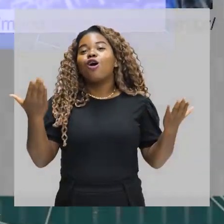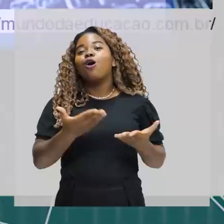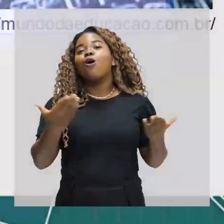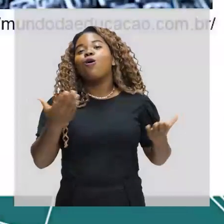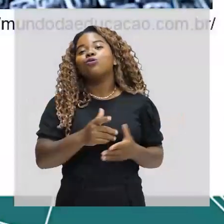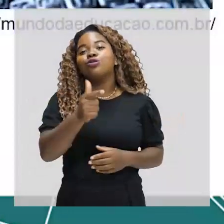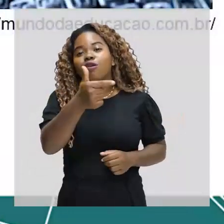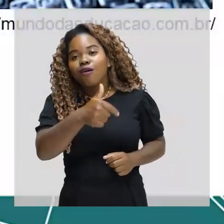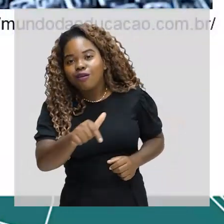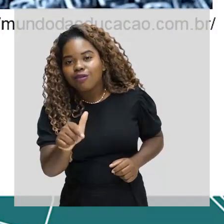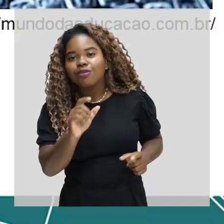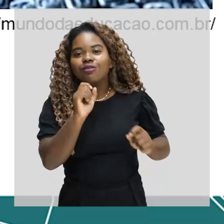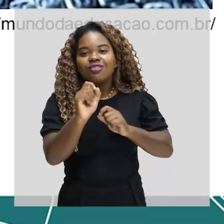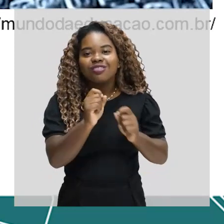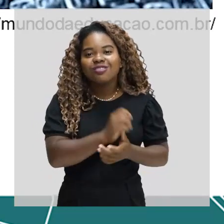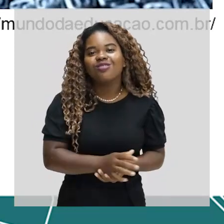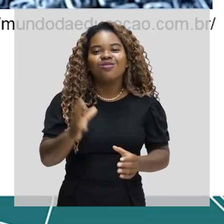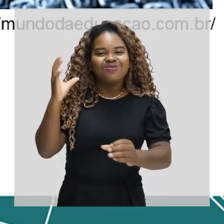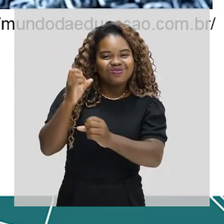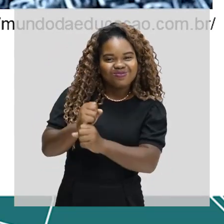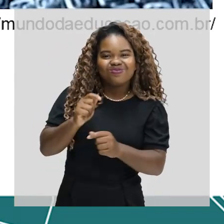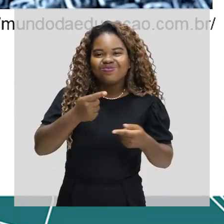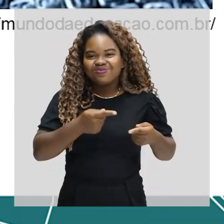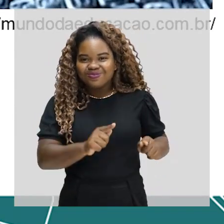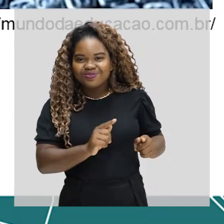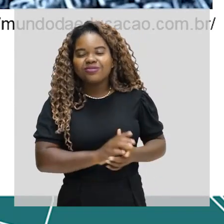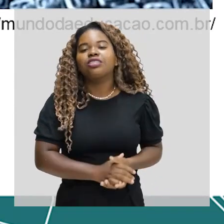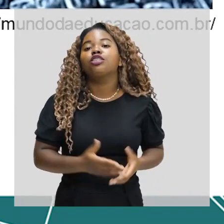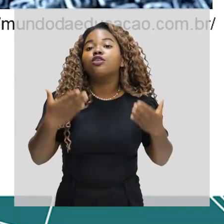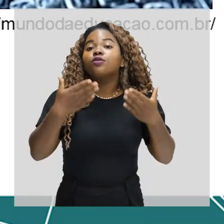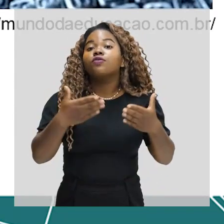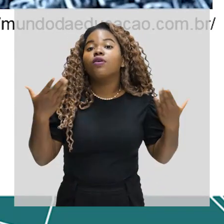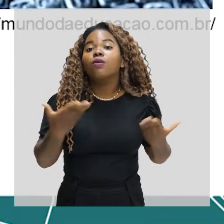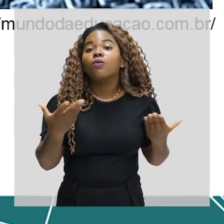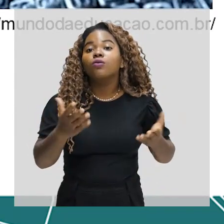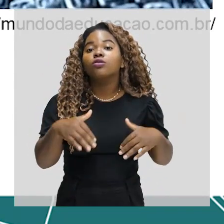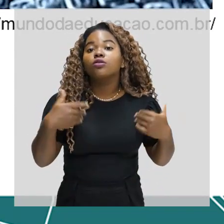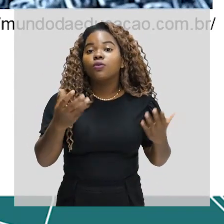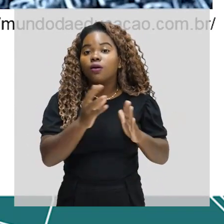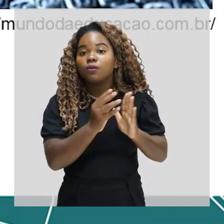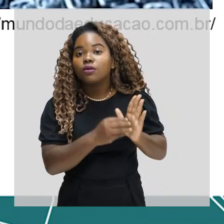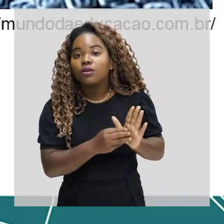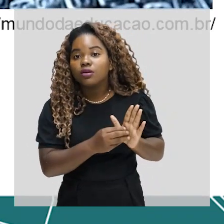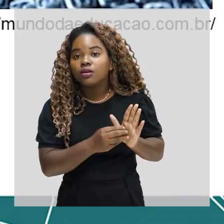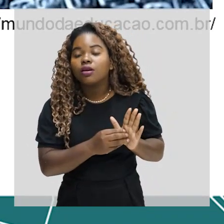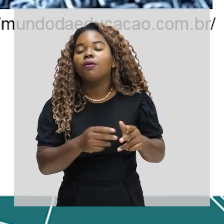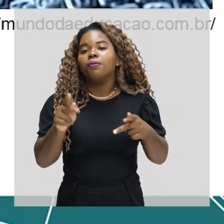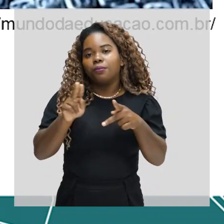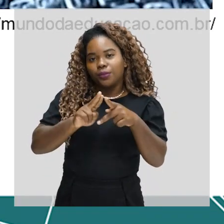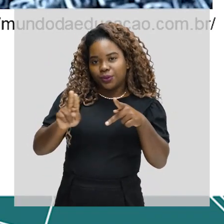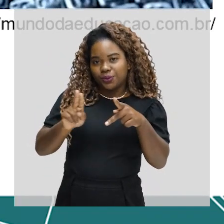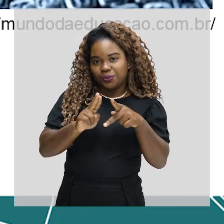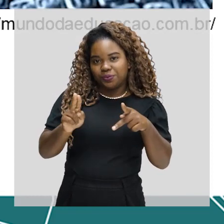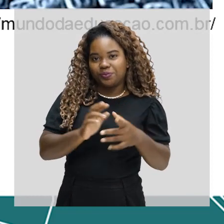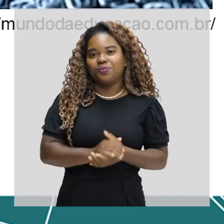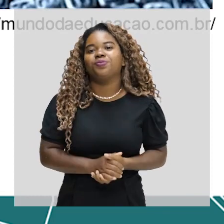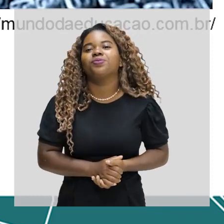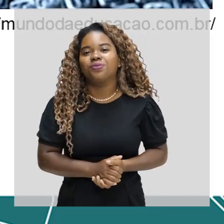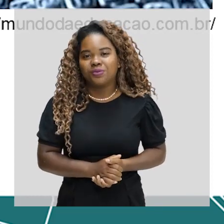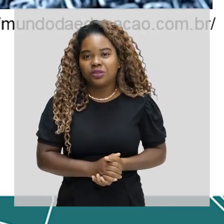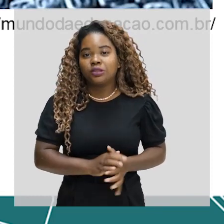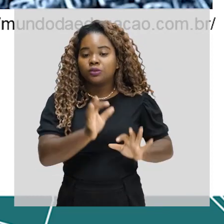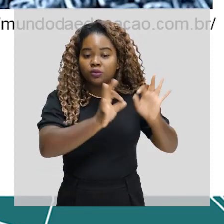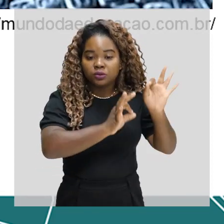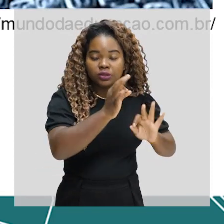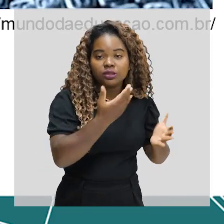vamos continuar com a nossa revisão de gramática. E o nosso foco hoje permanece nos pronomes. Então, nosso roteiro,